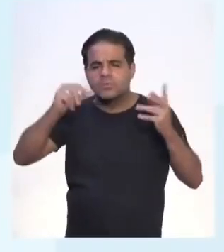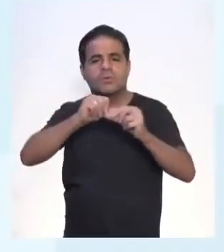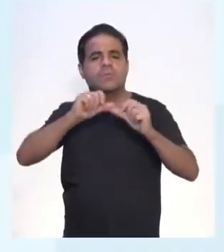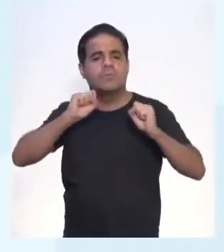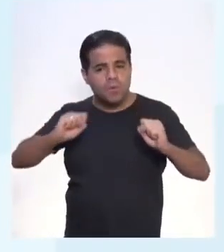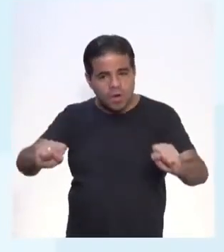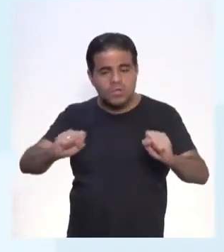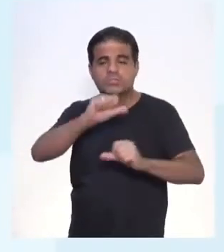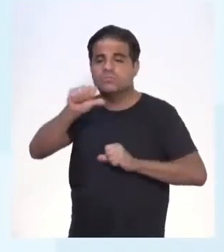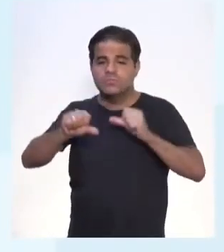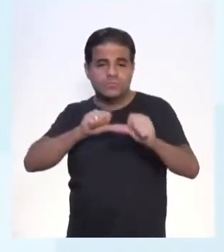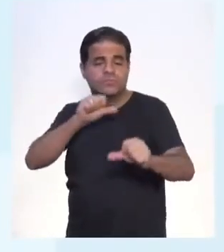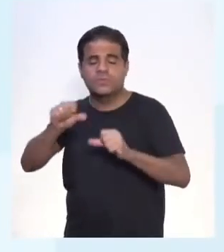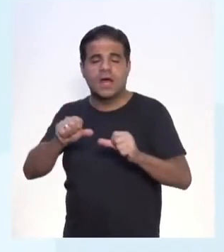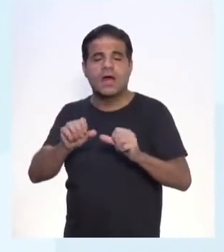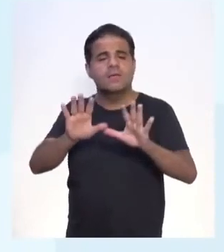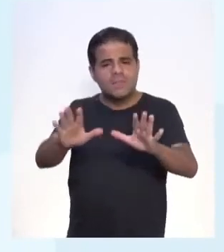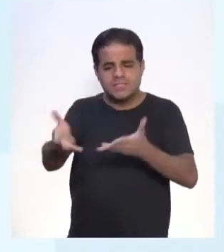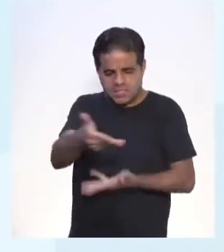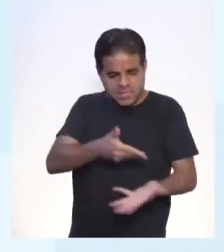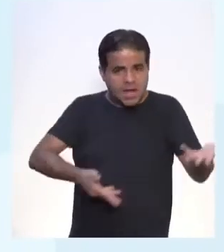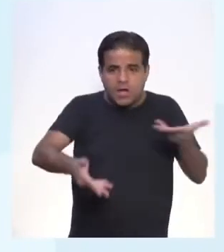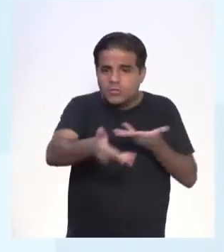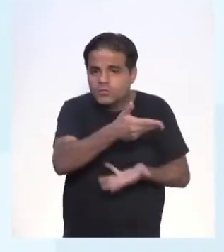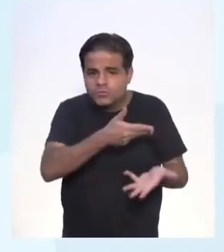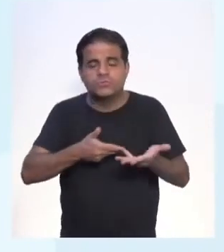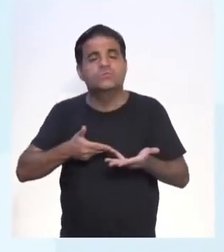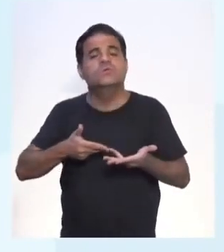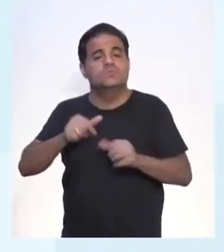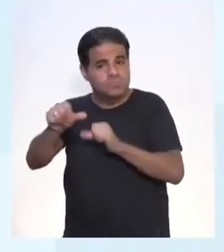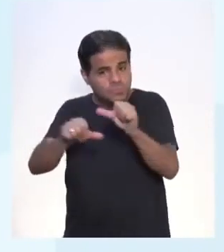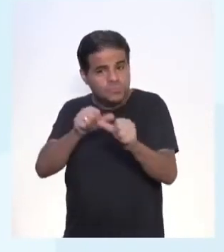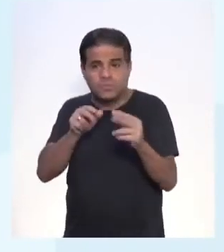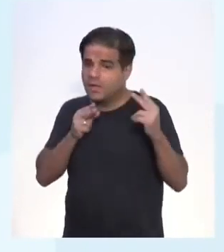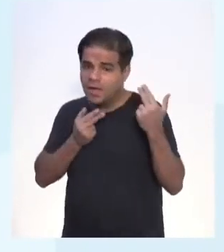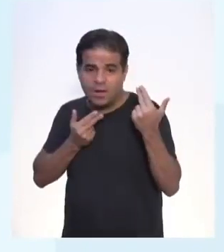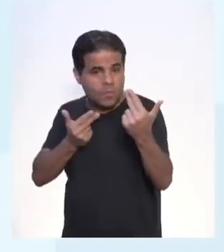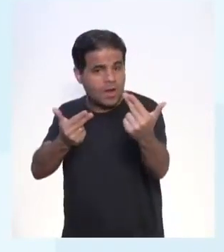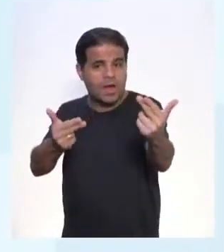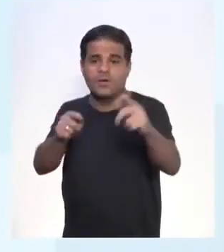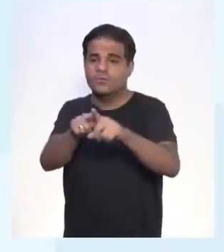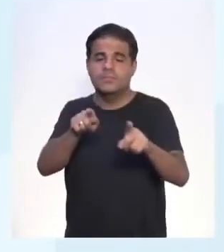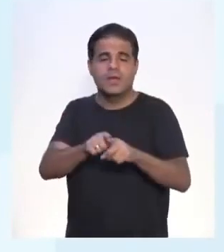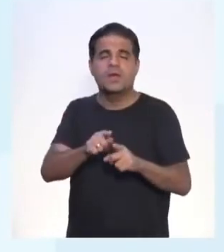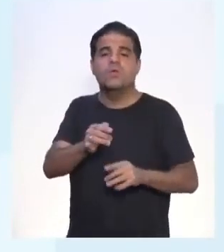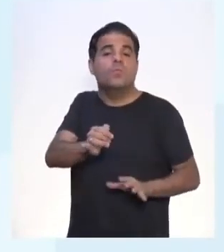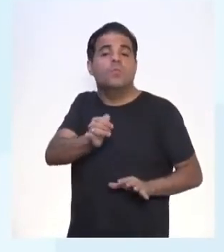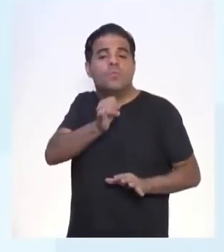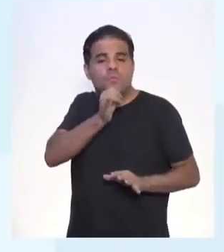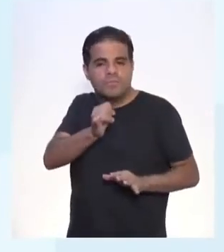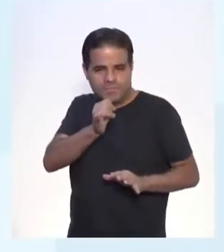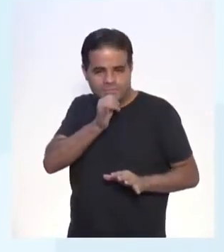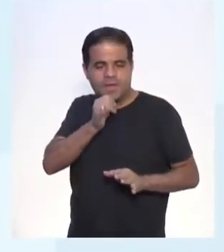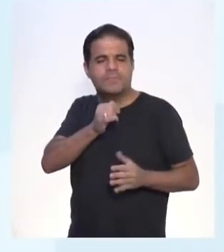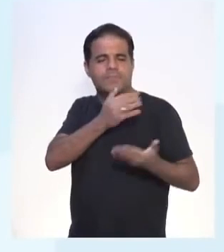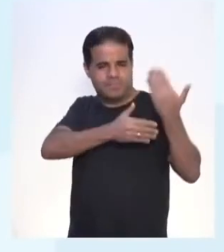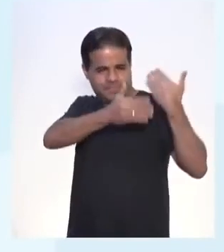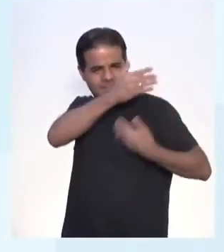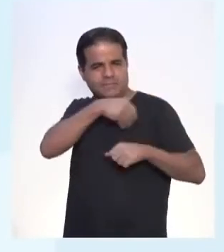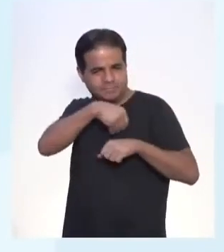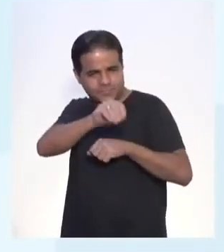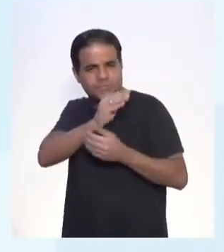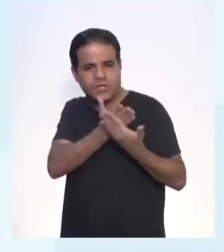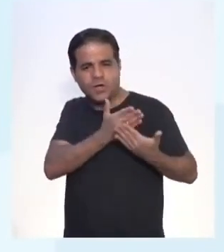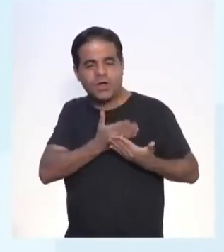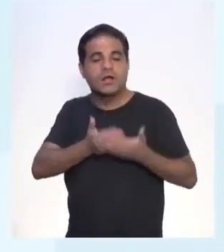mas as nossas relações também mudam, né? Eu acho que um ótimo exemplo que a gente deu em aulas anteriores